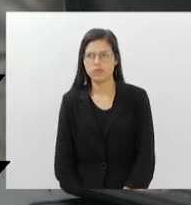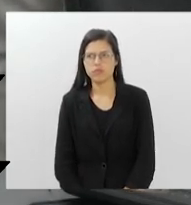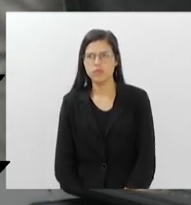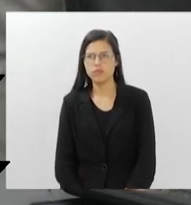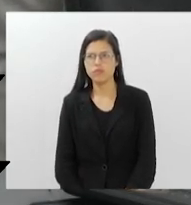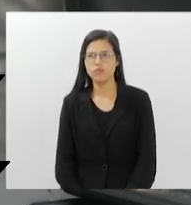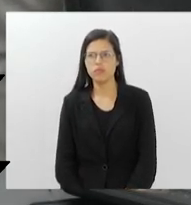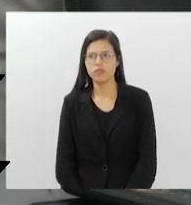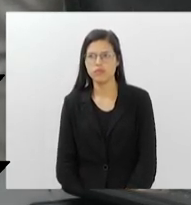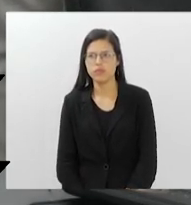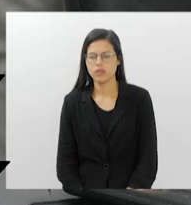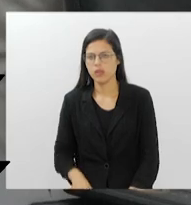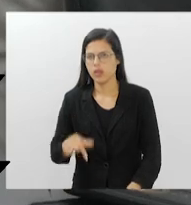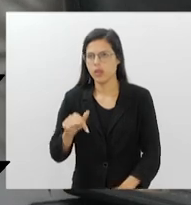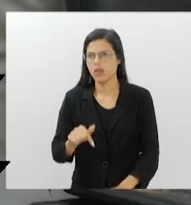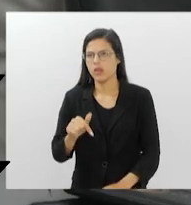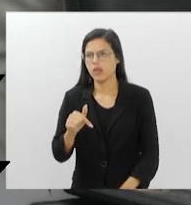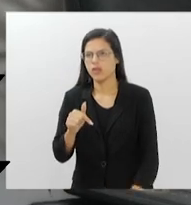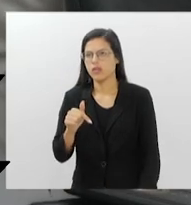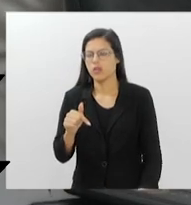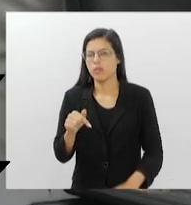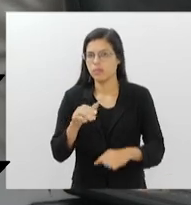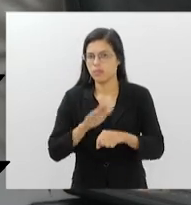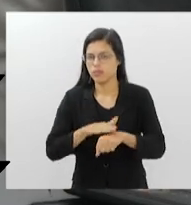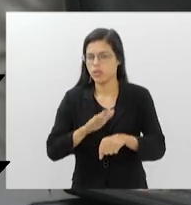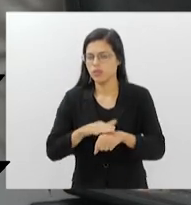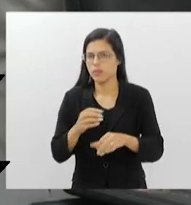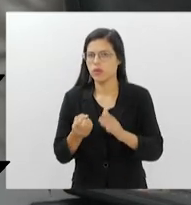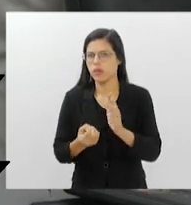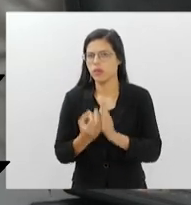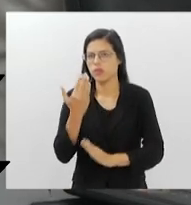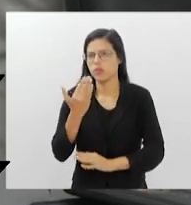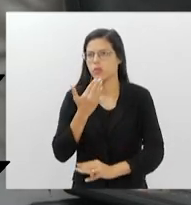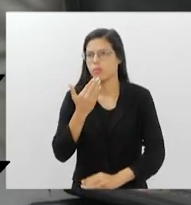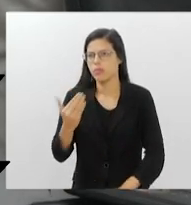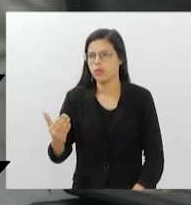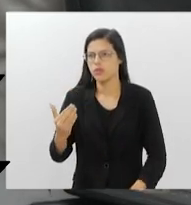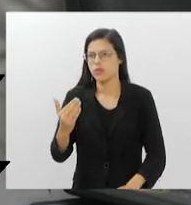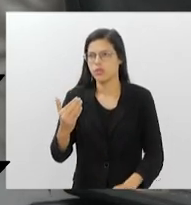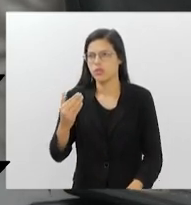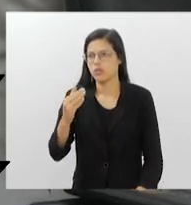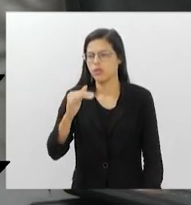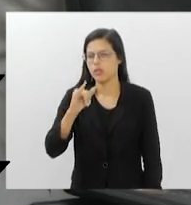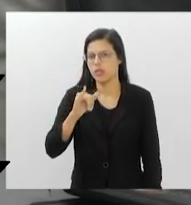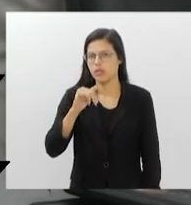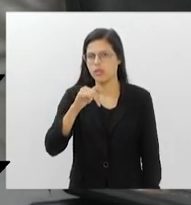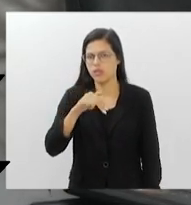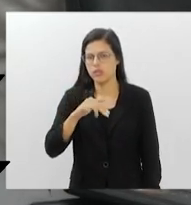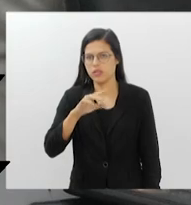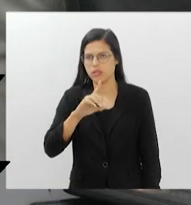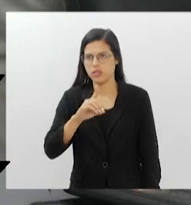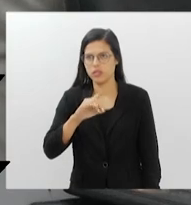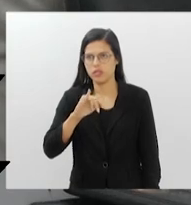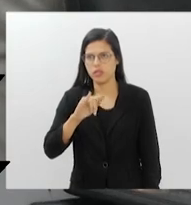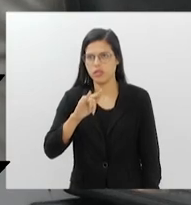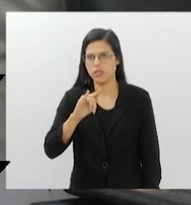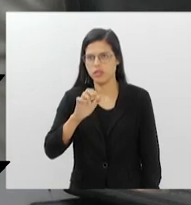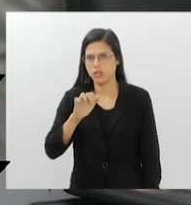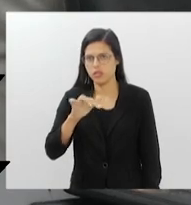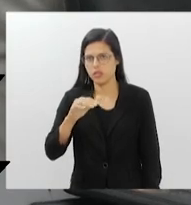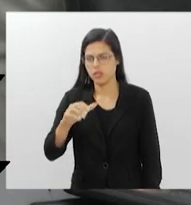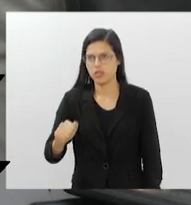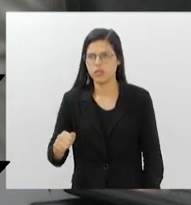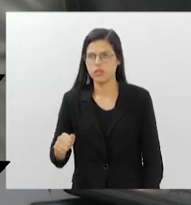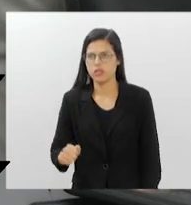a Sefaz ele próprio como autor solicitou essa baixa em diligência Presidente E aí coloco aqui pra deliberação dos